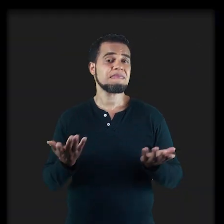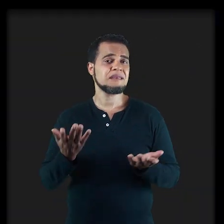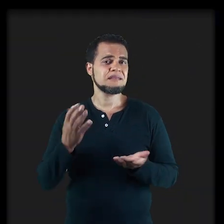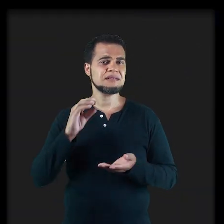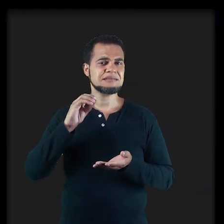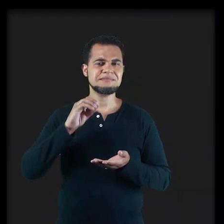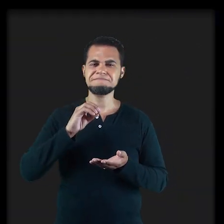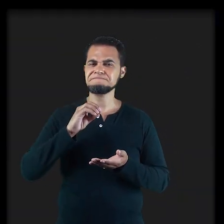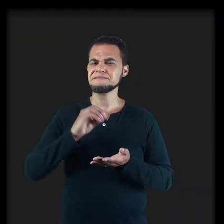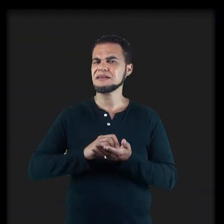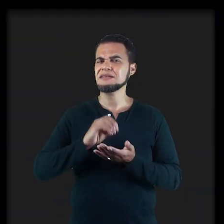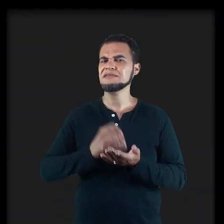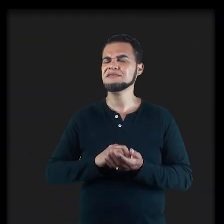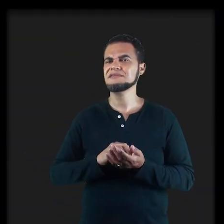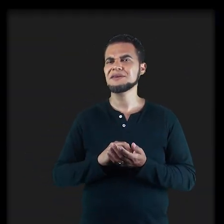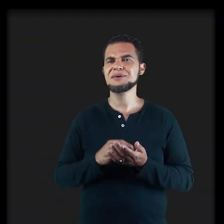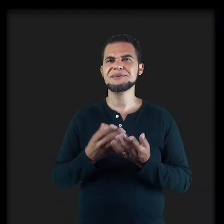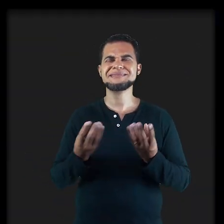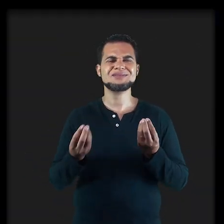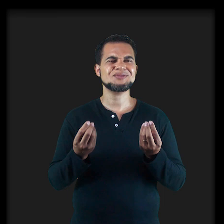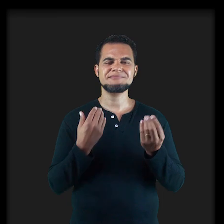E essa falta de